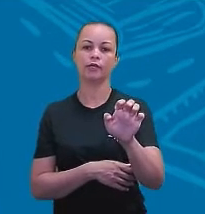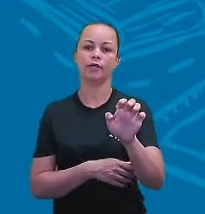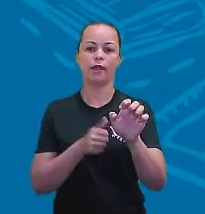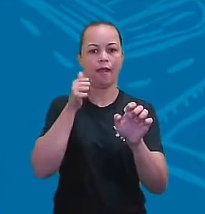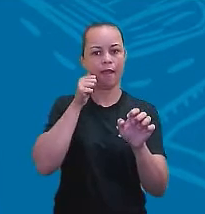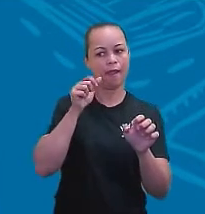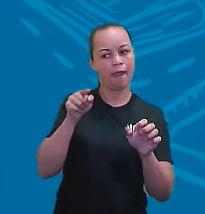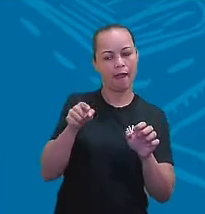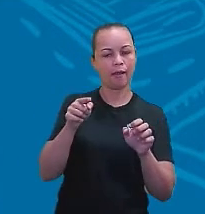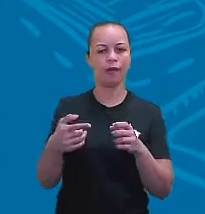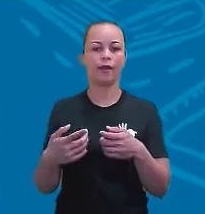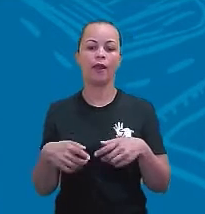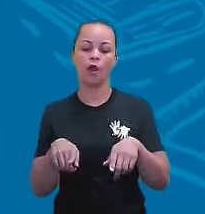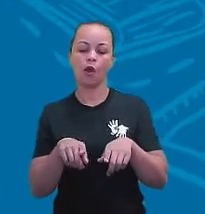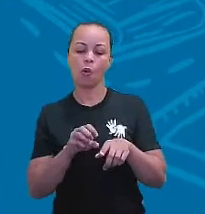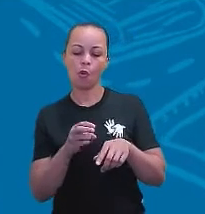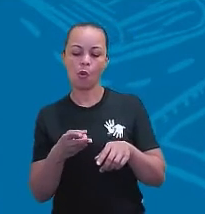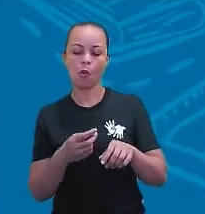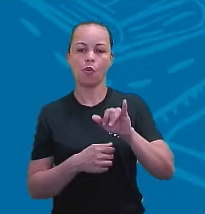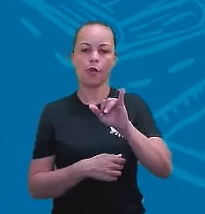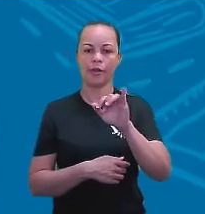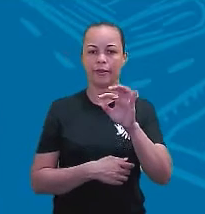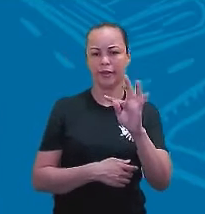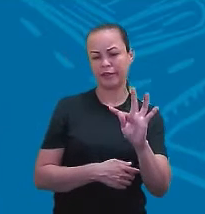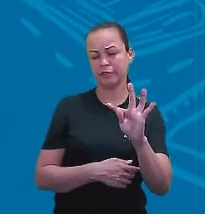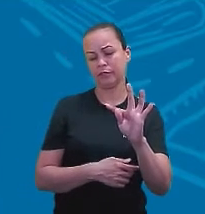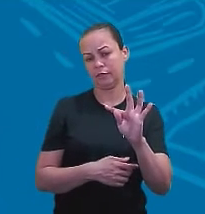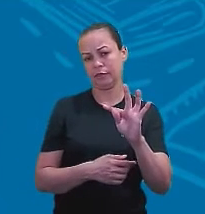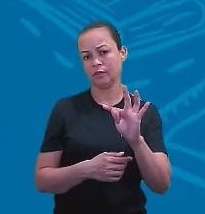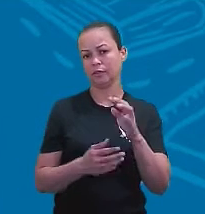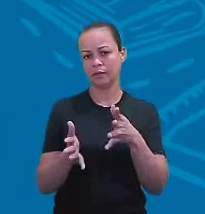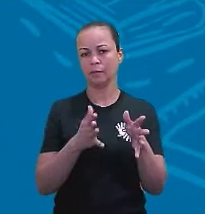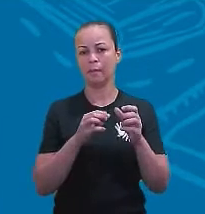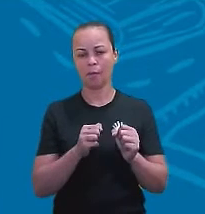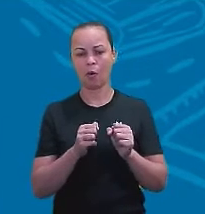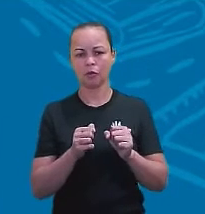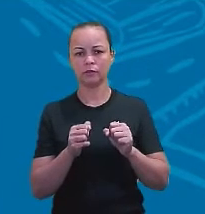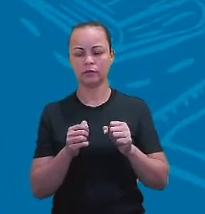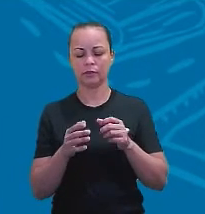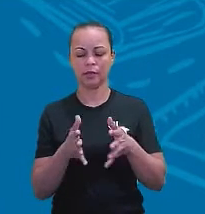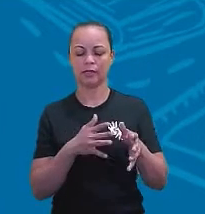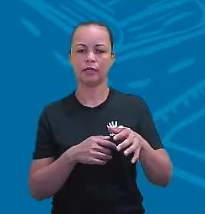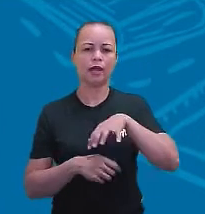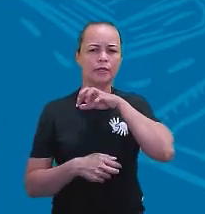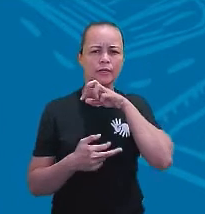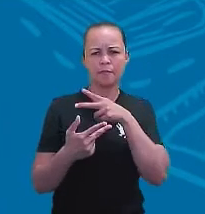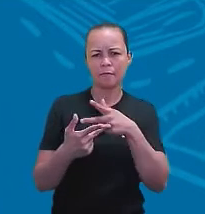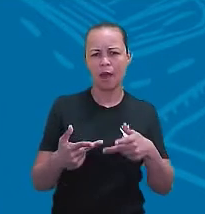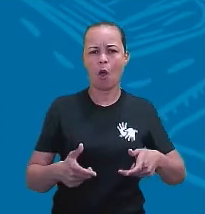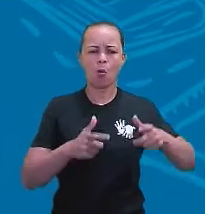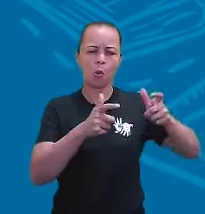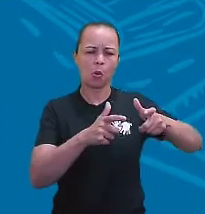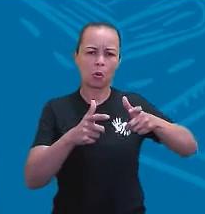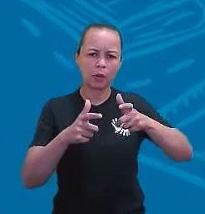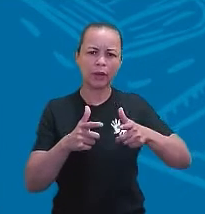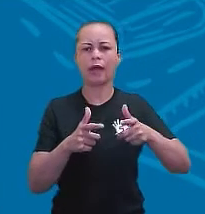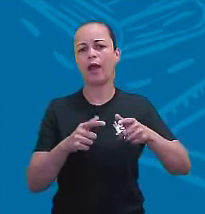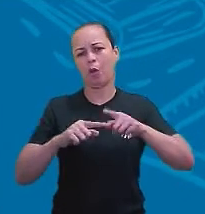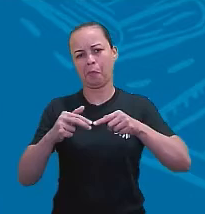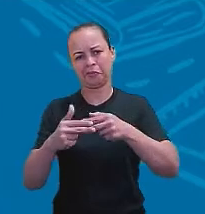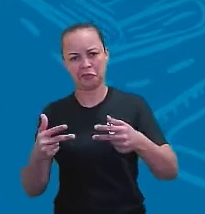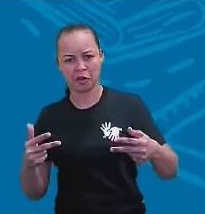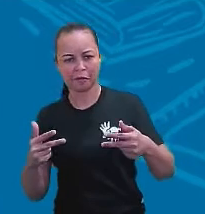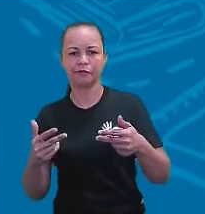empregado aí para objeto, animal, lugar, quando a gente substitui aí a palavra pelo pronome, também chamado